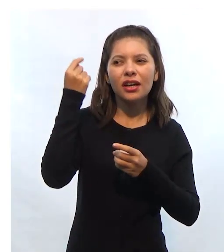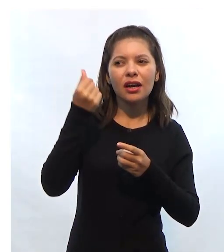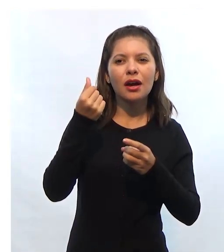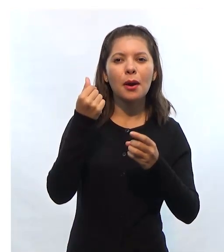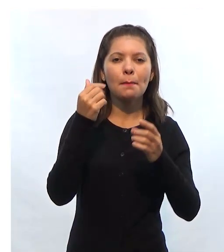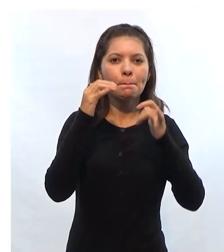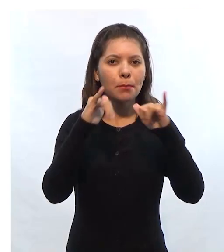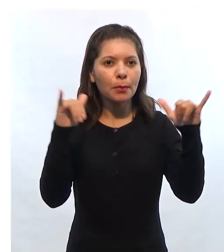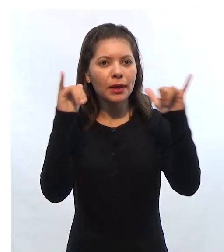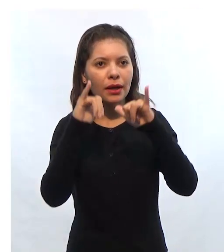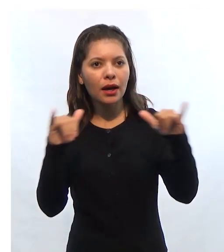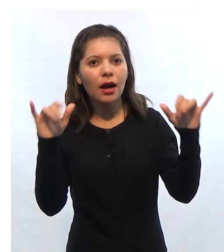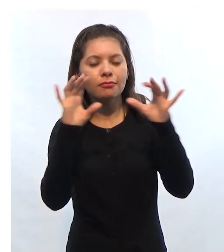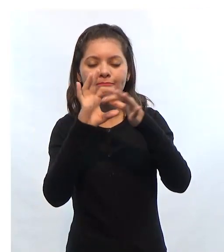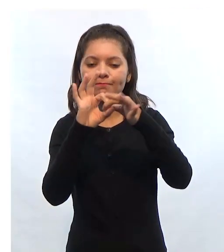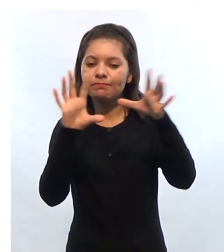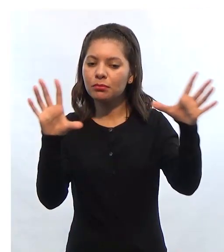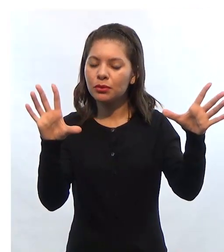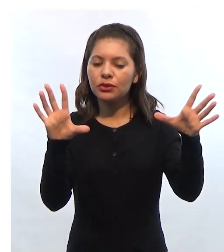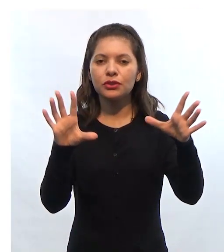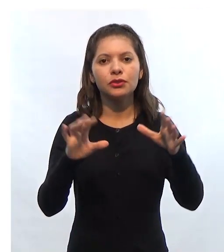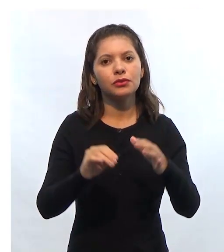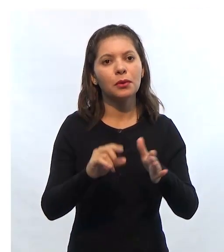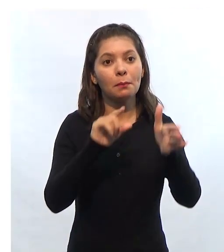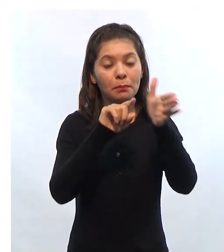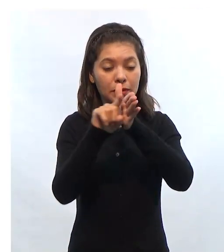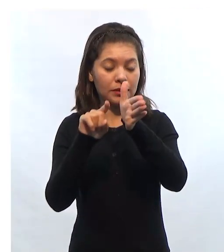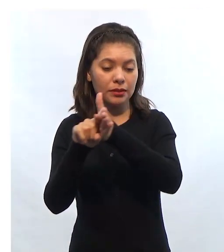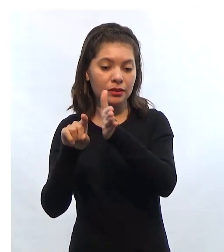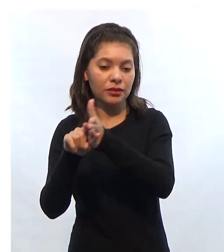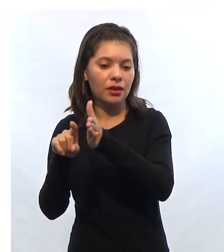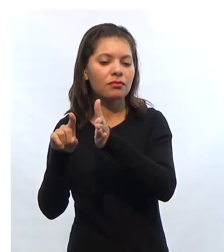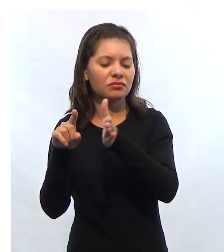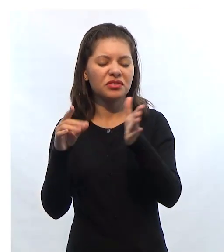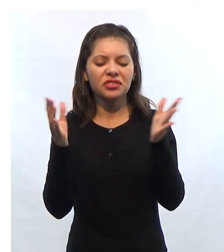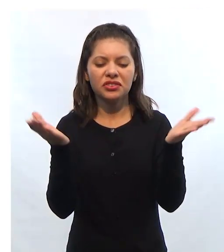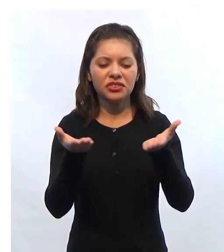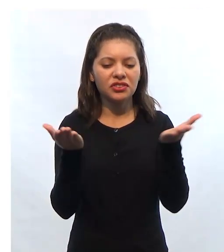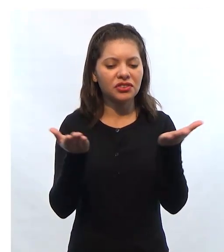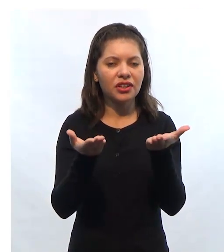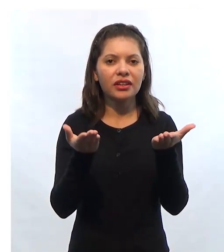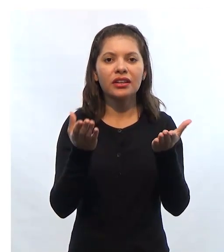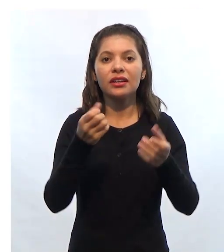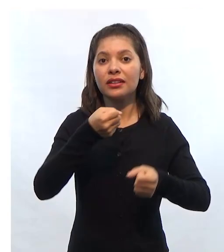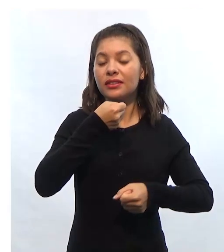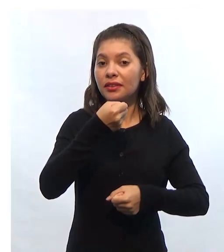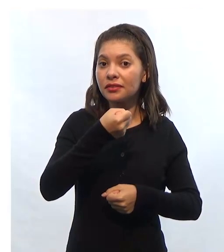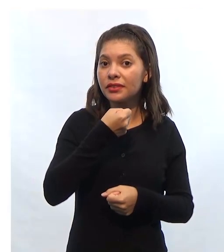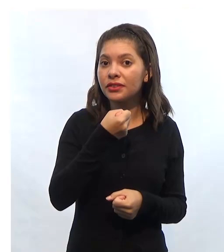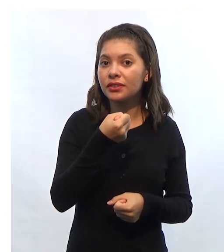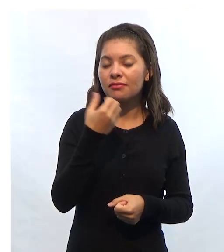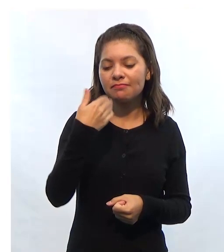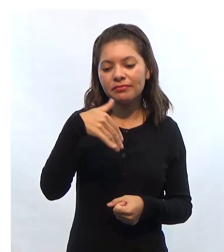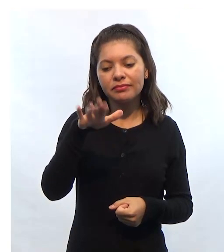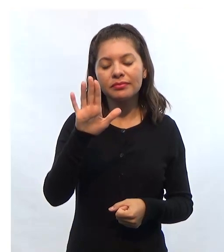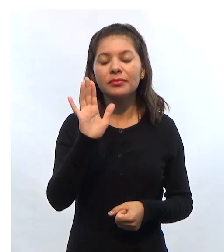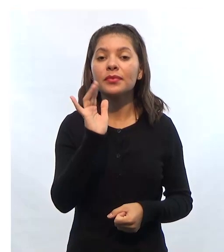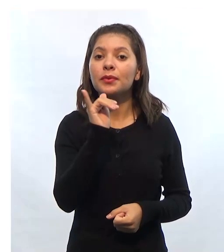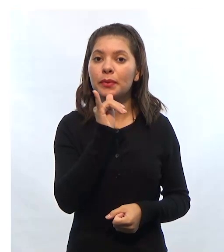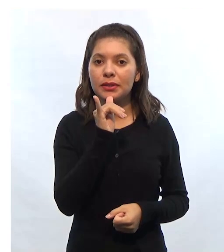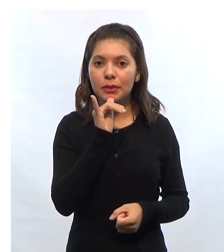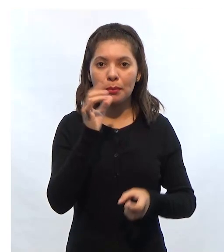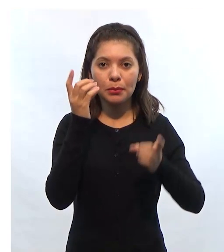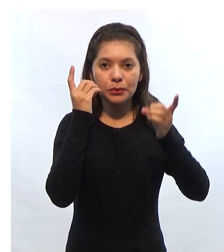ou disponibilizados em algum tipo de veículo, ou seja, são pesquisas já realizadas, entrevistas, depoimentos, tá?